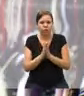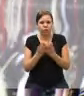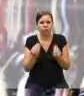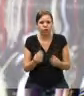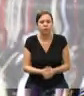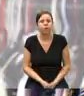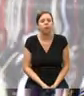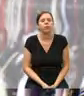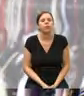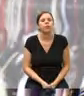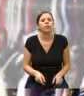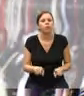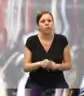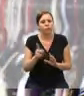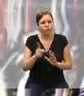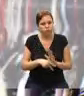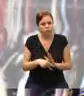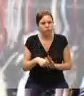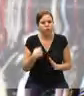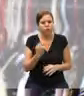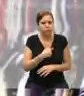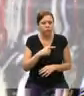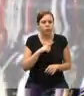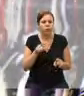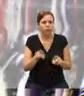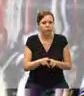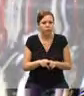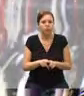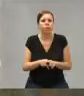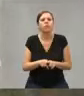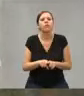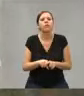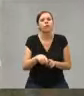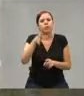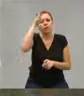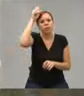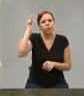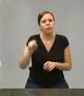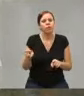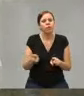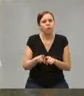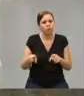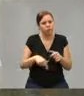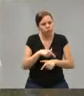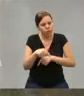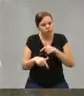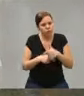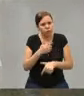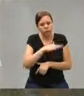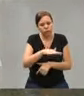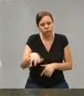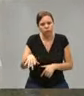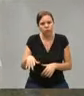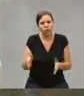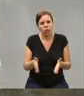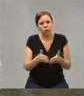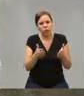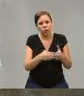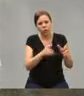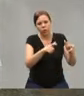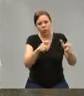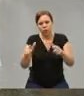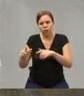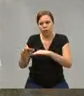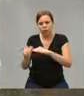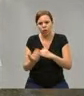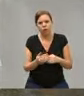né? Além desse projeto, nós temos também lá em Campo Grande o trabalho com as crianças na periferia de Campo